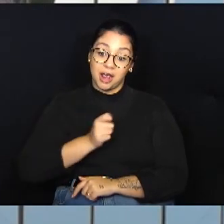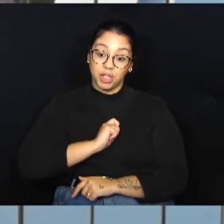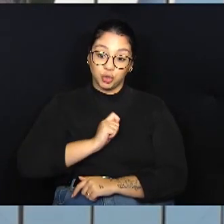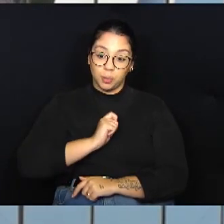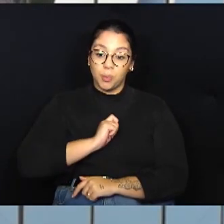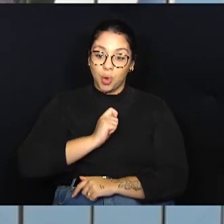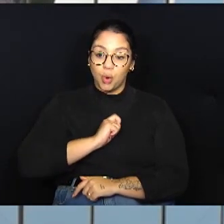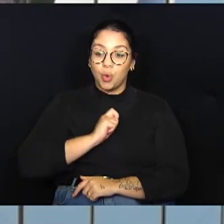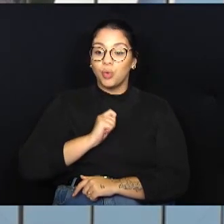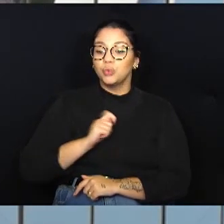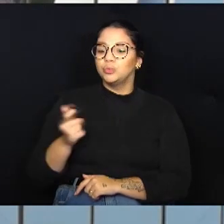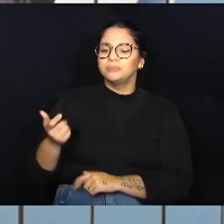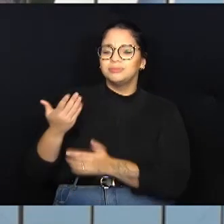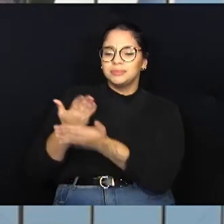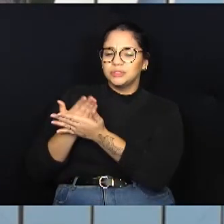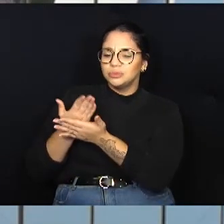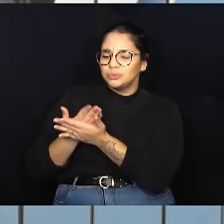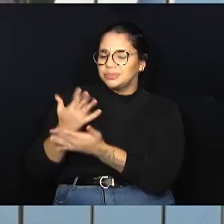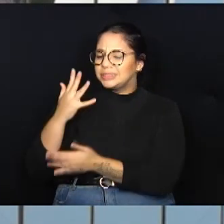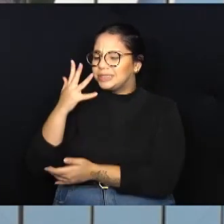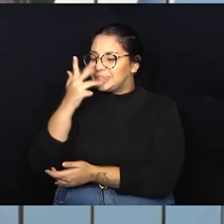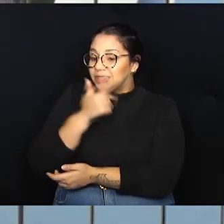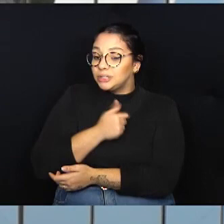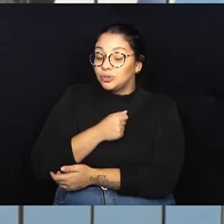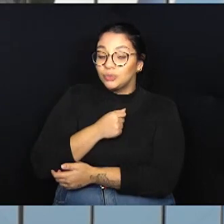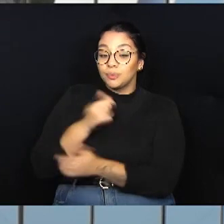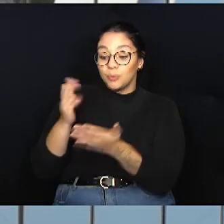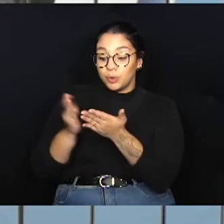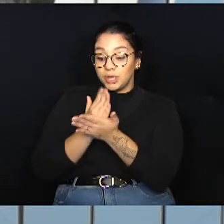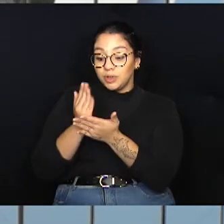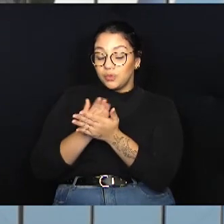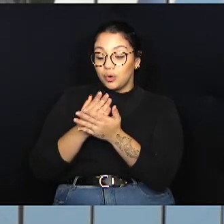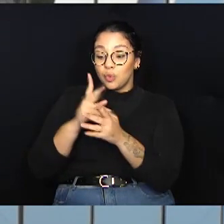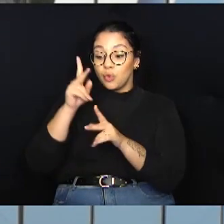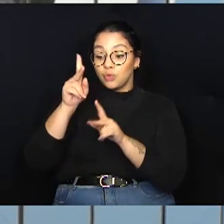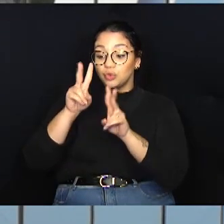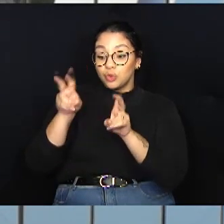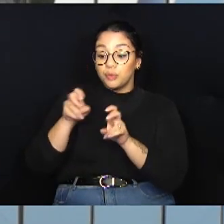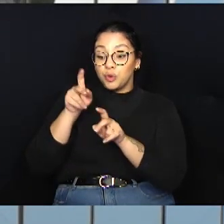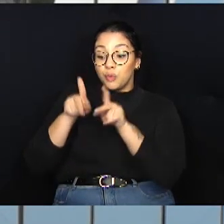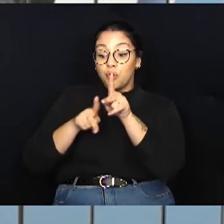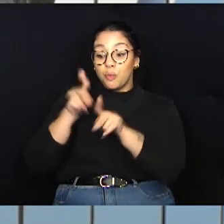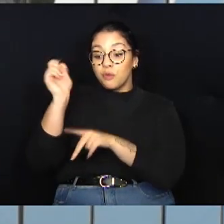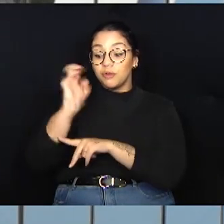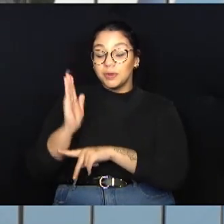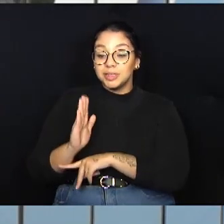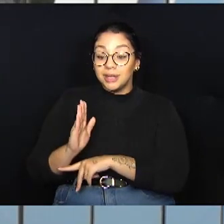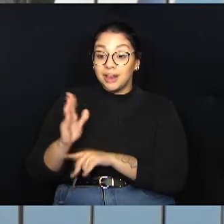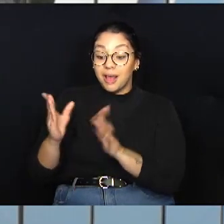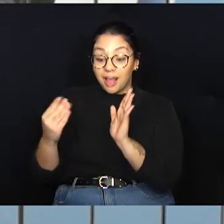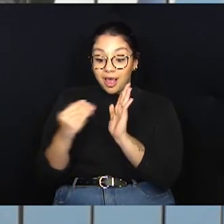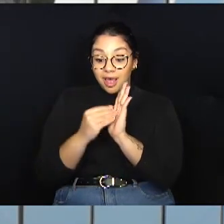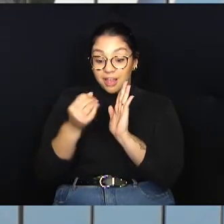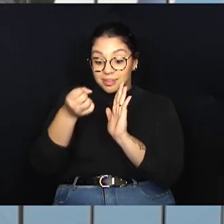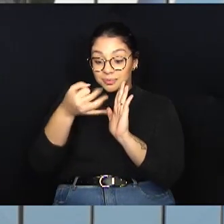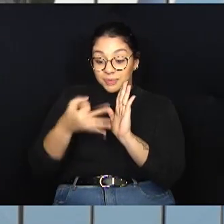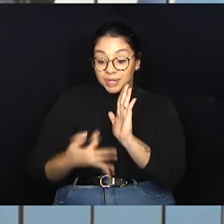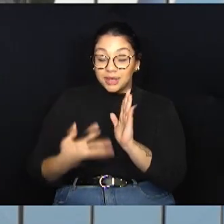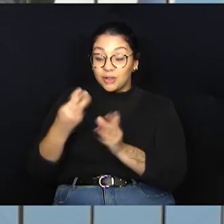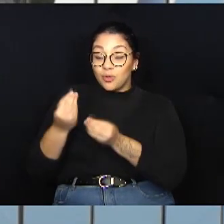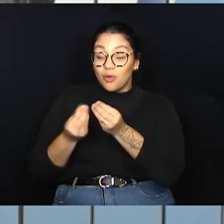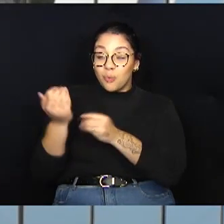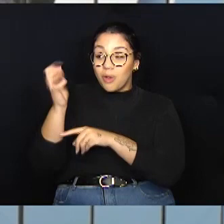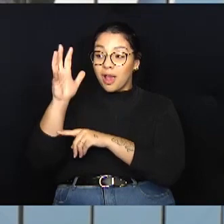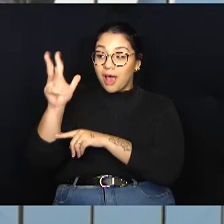lindo, chamado O Povo Brasileiro, vale a pena ler. E ele fala como a África contribui para